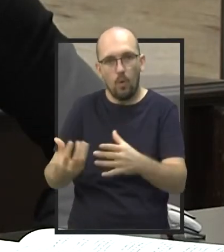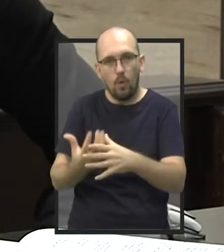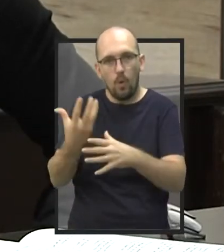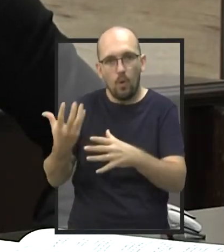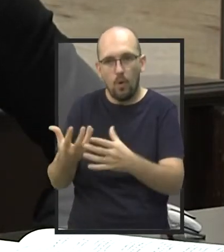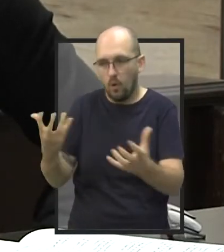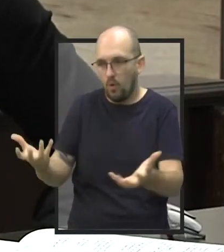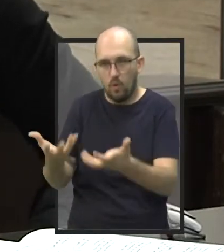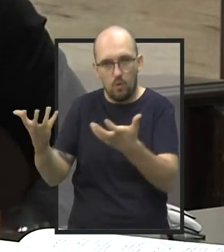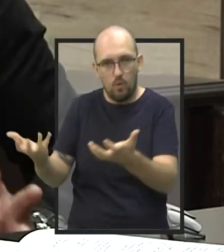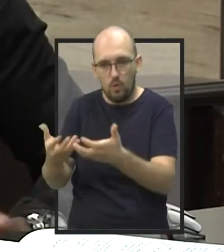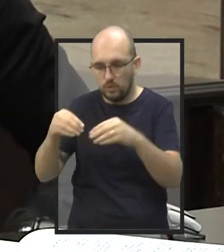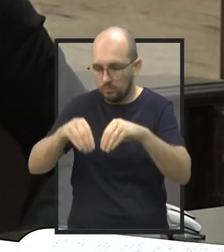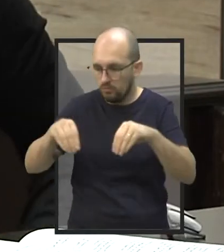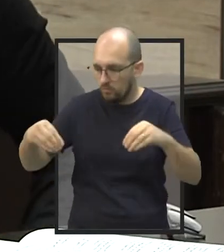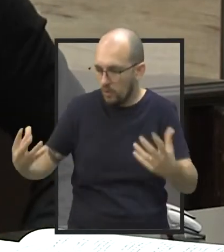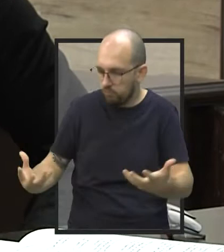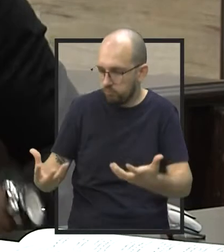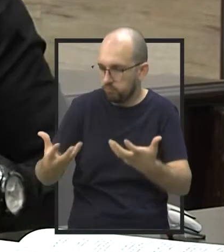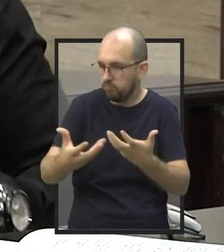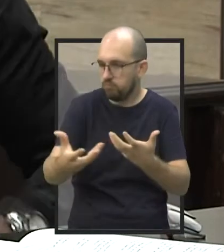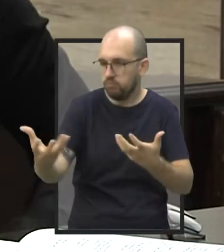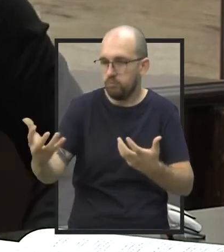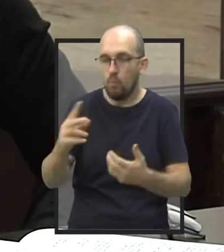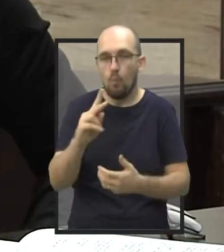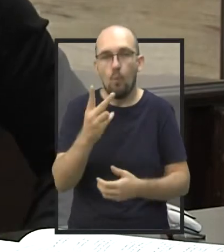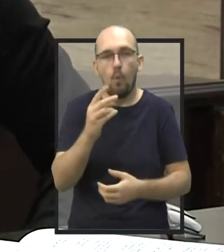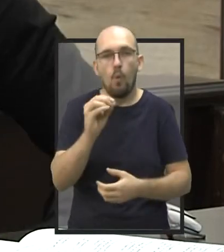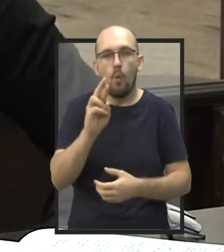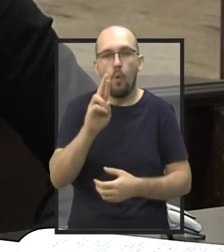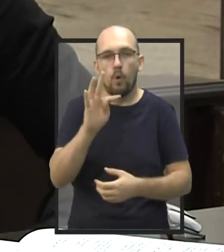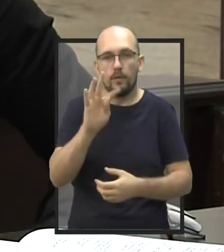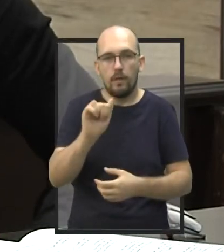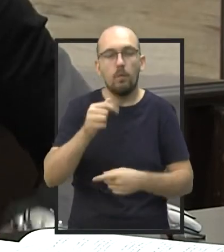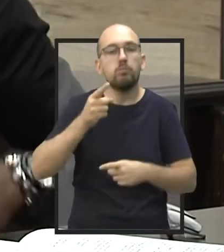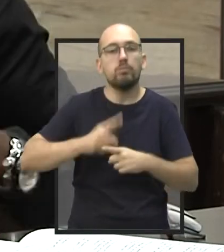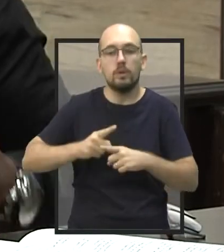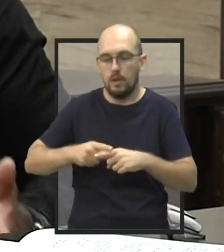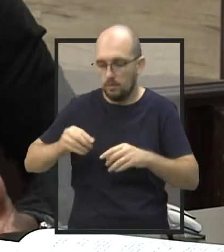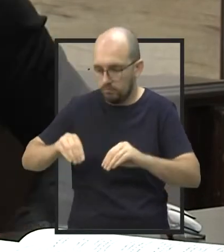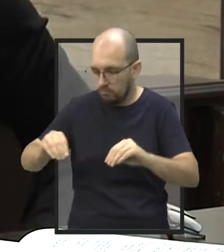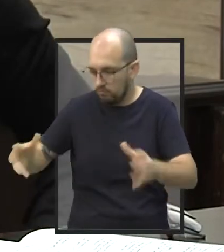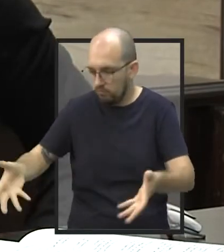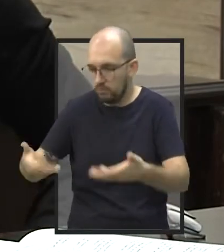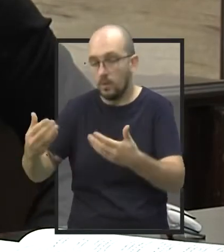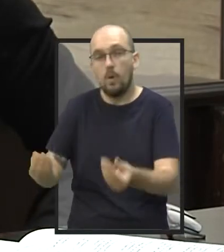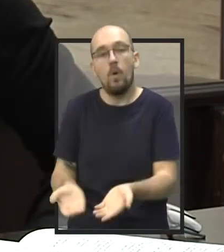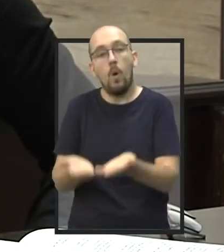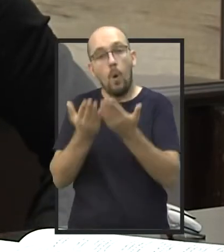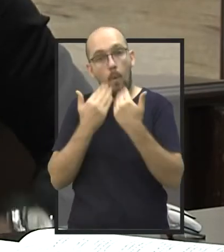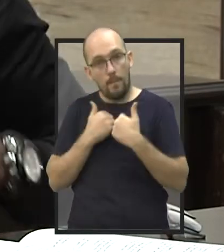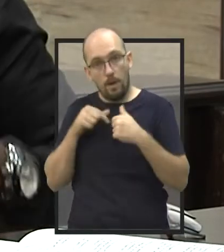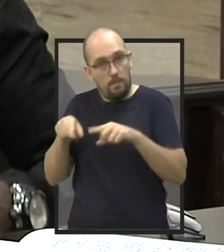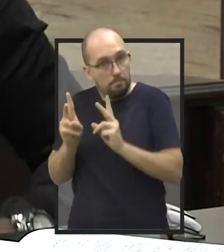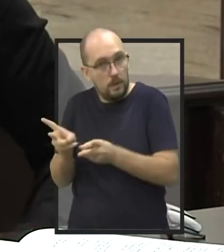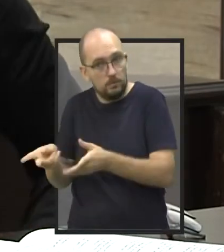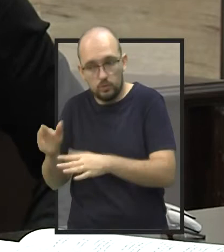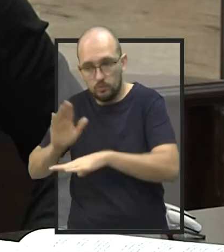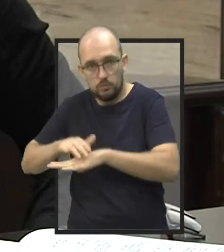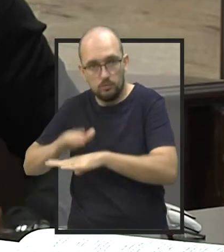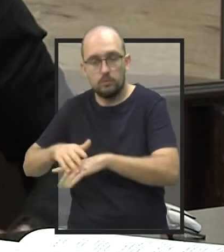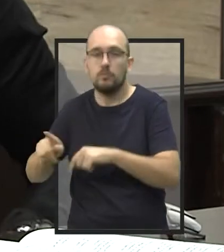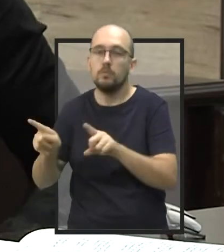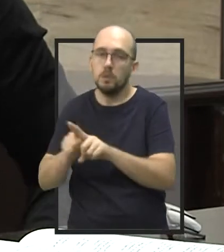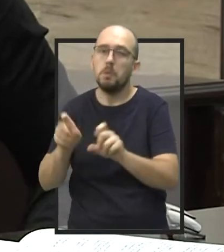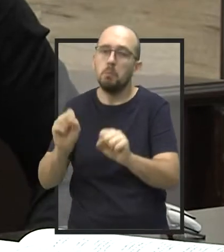para eles também, que às vezes eles poderiam ter o que eles produzissem, eles poderiam consumir, e às vezes muito deles, às vezes, poderia